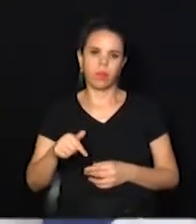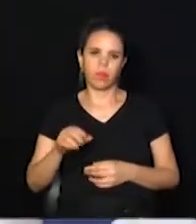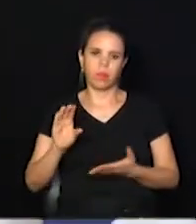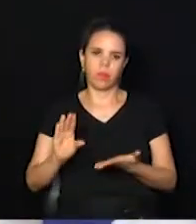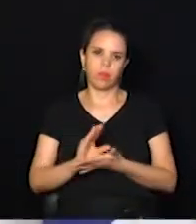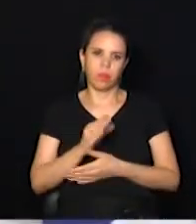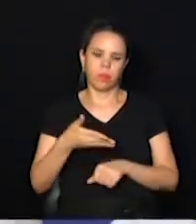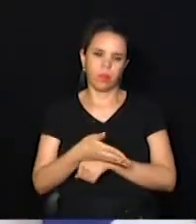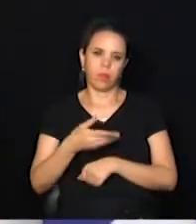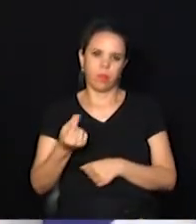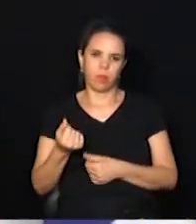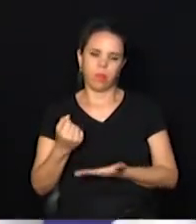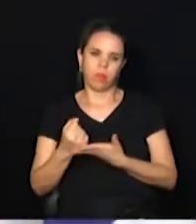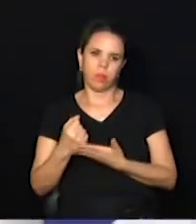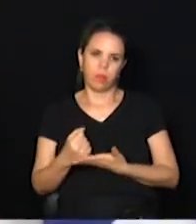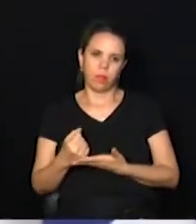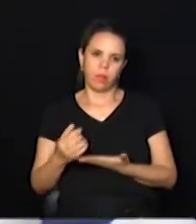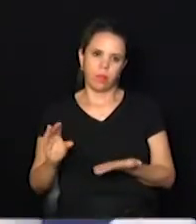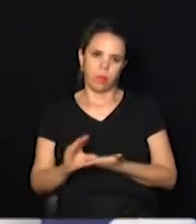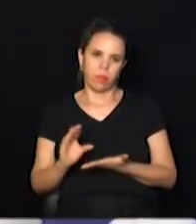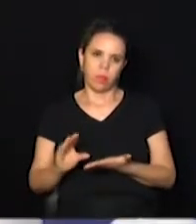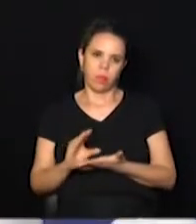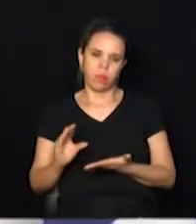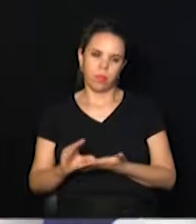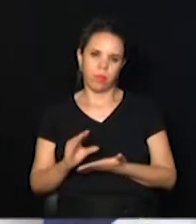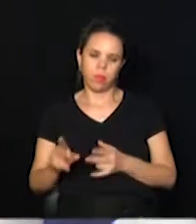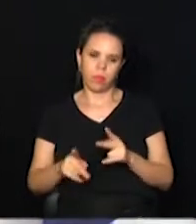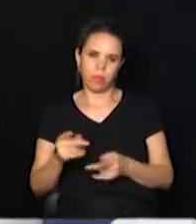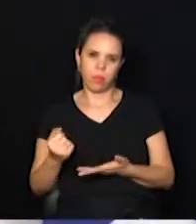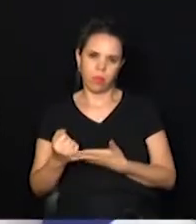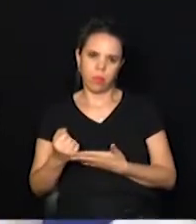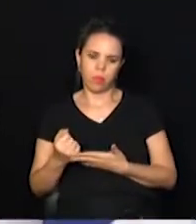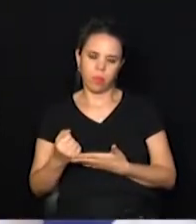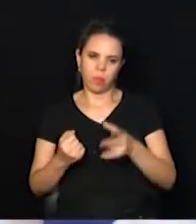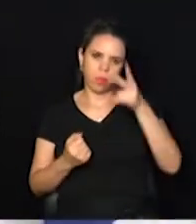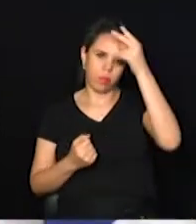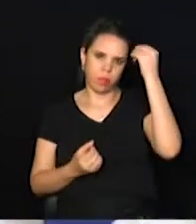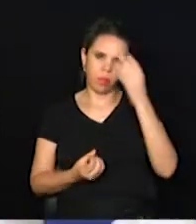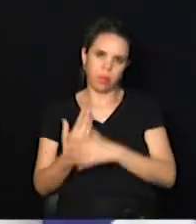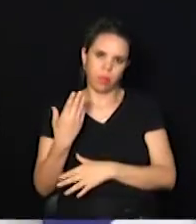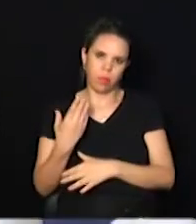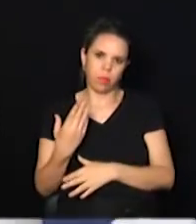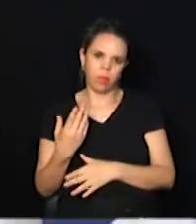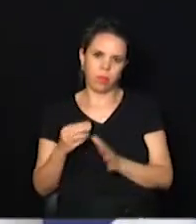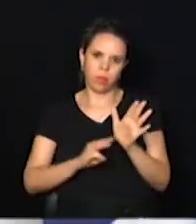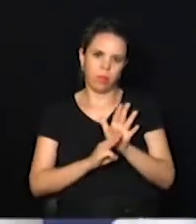orçamento participativo, porque o orçamento participativo ele foi criado num